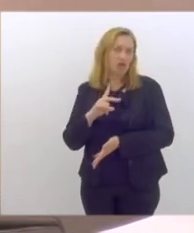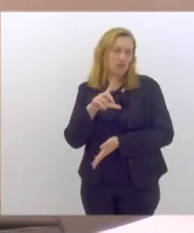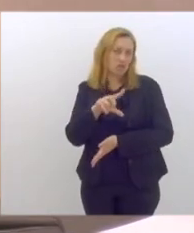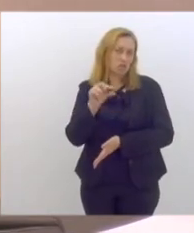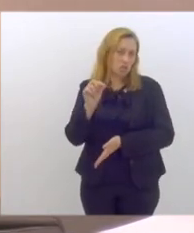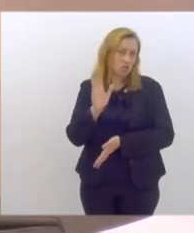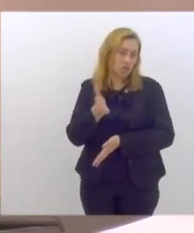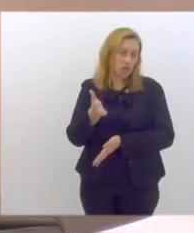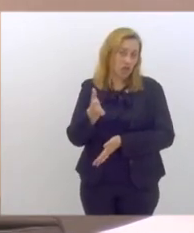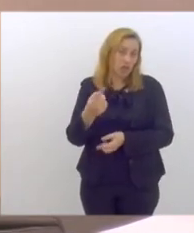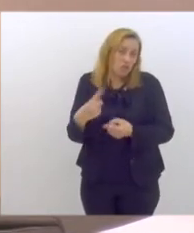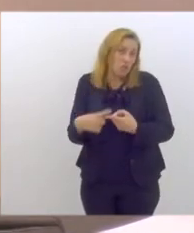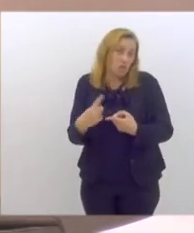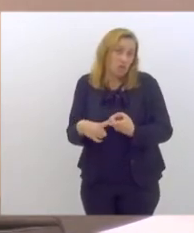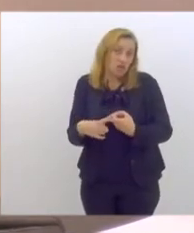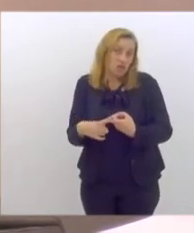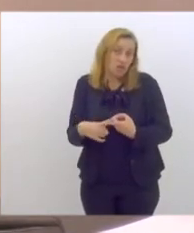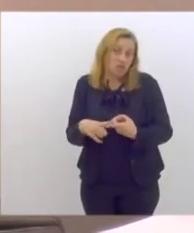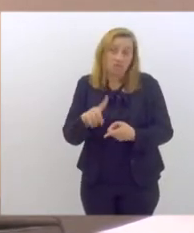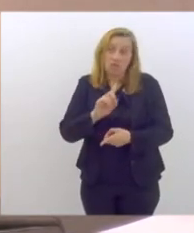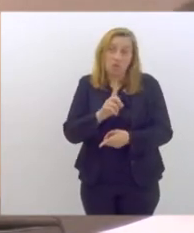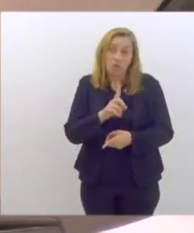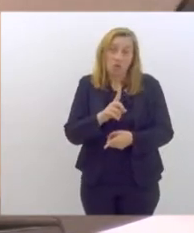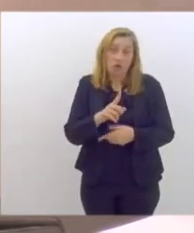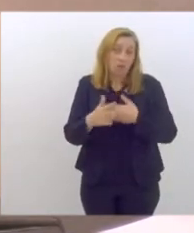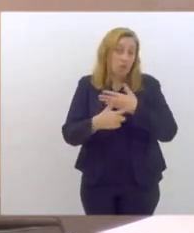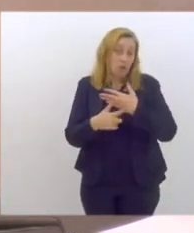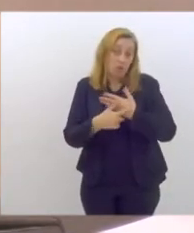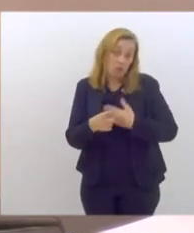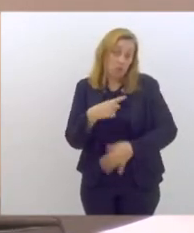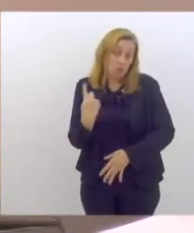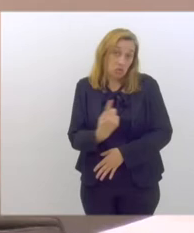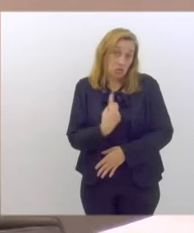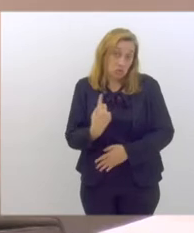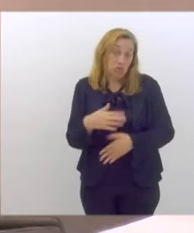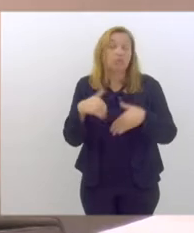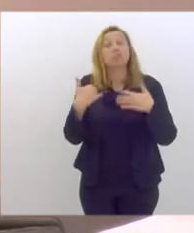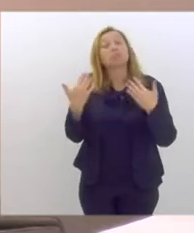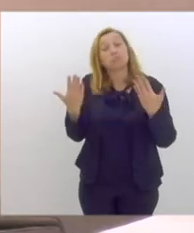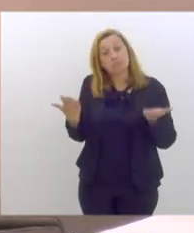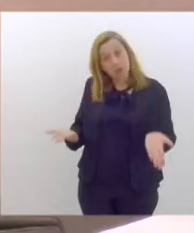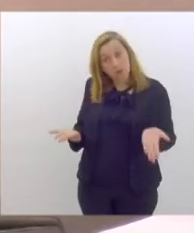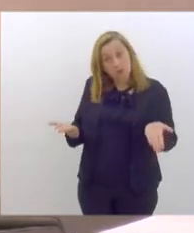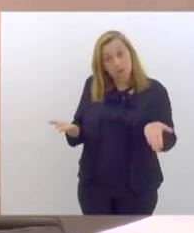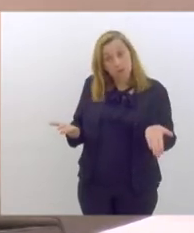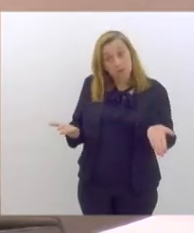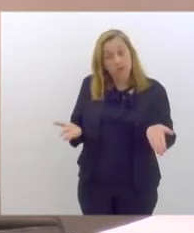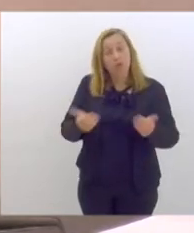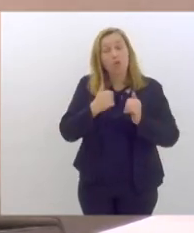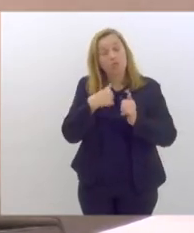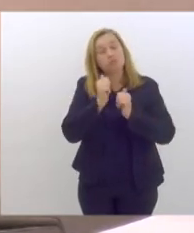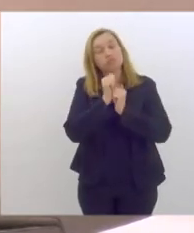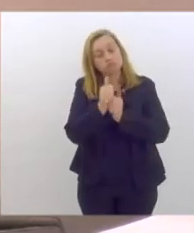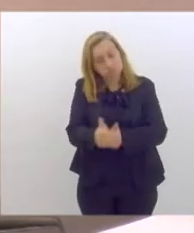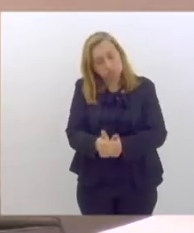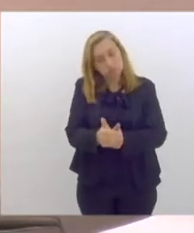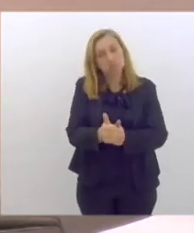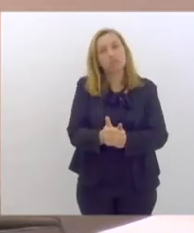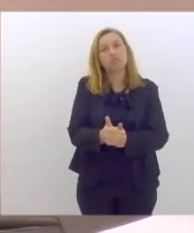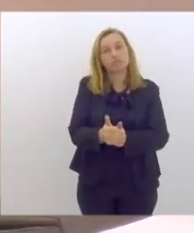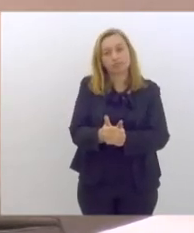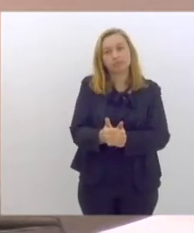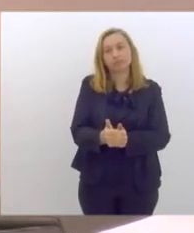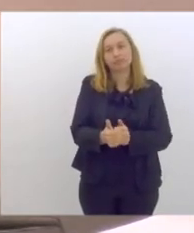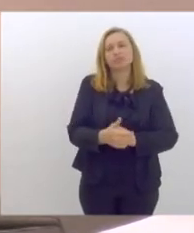porque essa não é uma atribuição do Parlamento então eu vou acompanhar eu